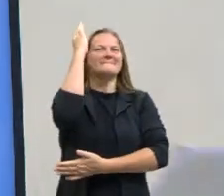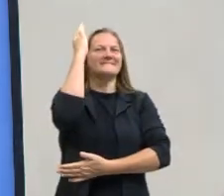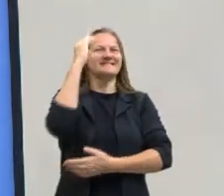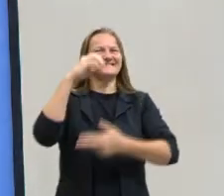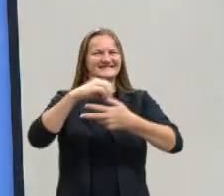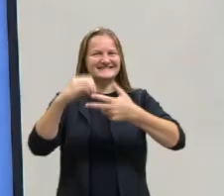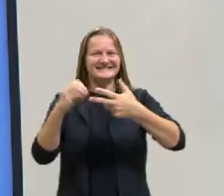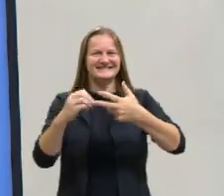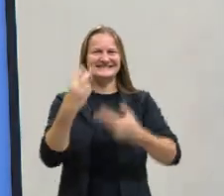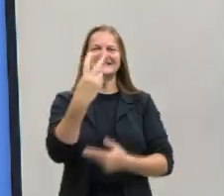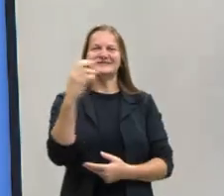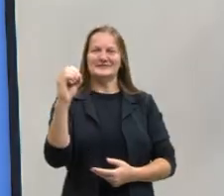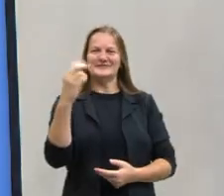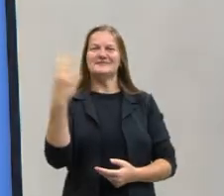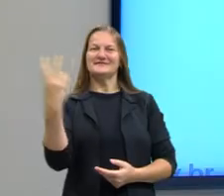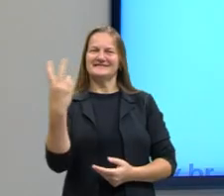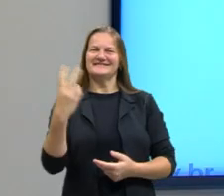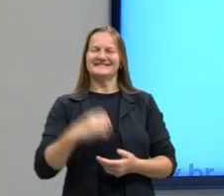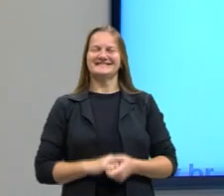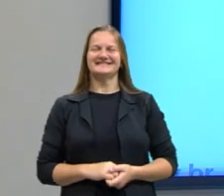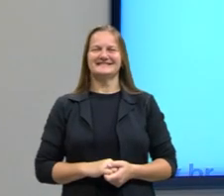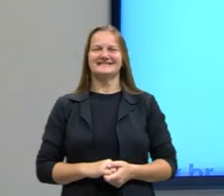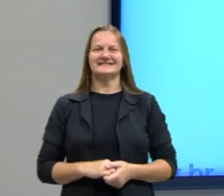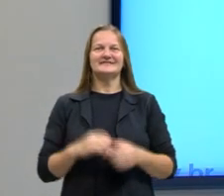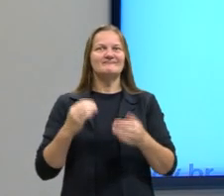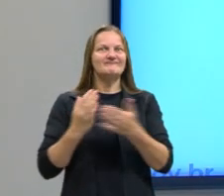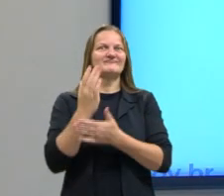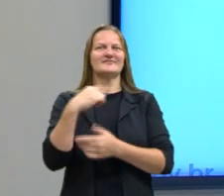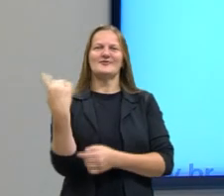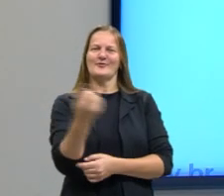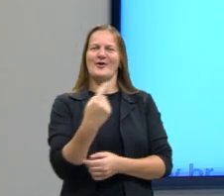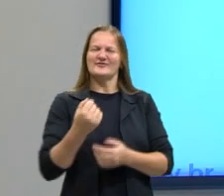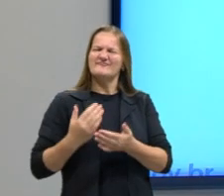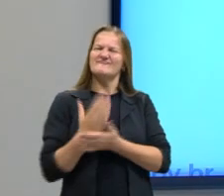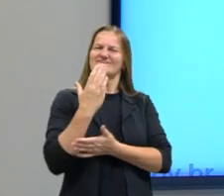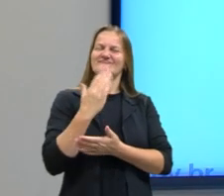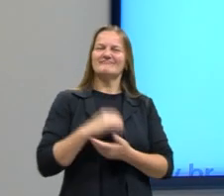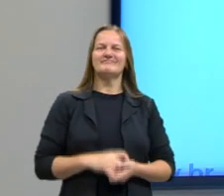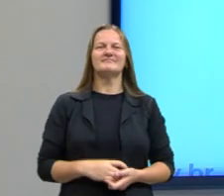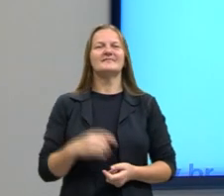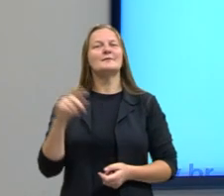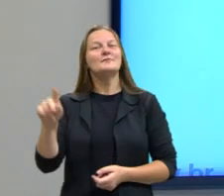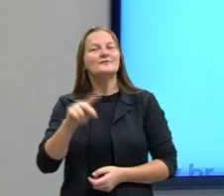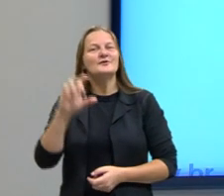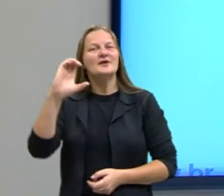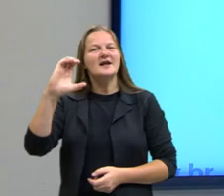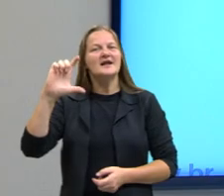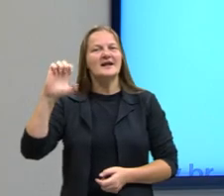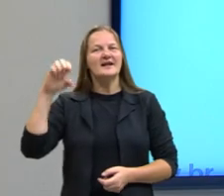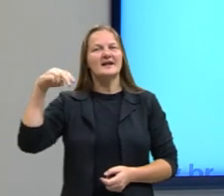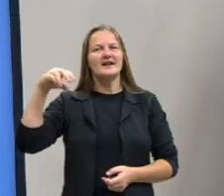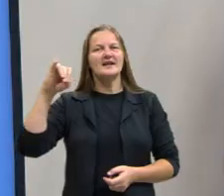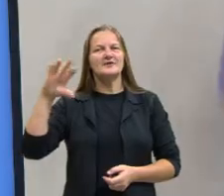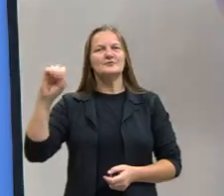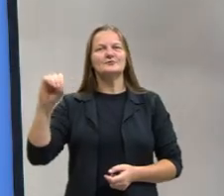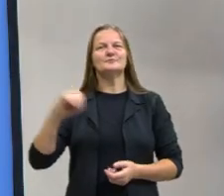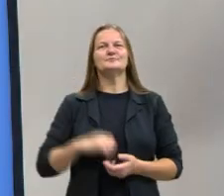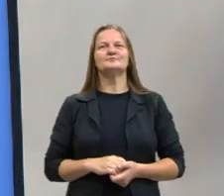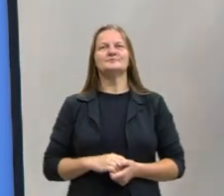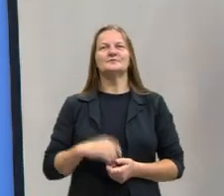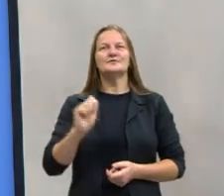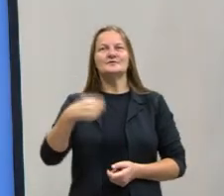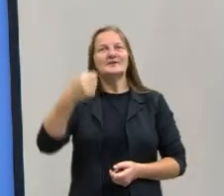passar em 2022 Com certeza a gente vai ser aprovado todos nós eu sou o crânio mazzoneto o meu